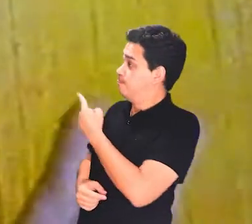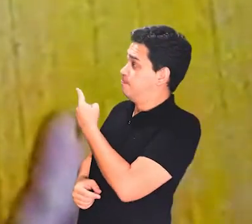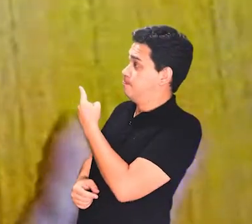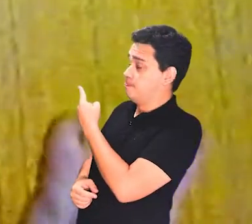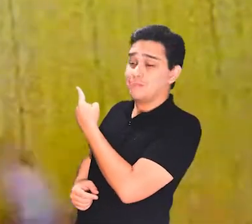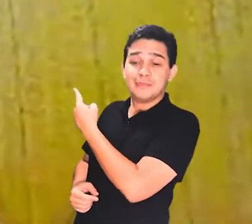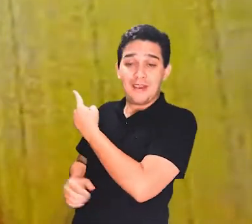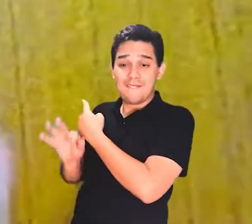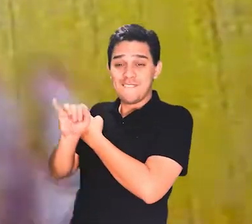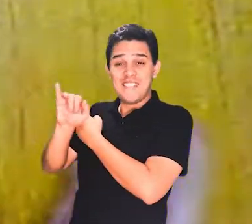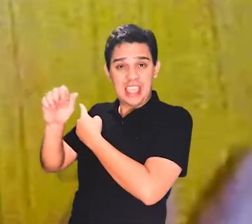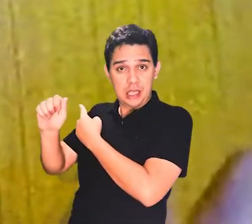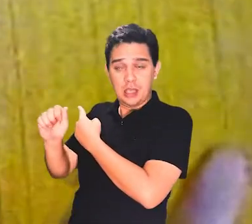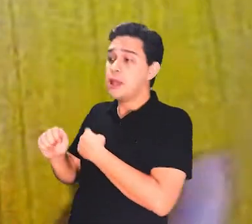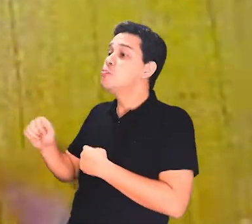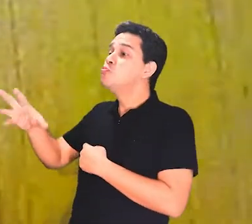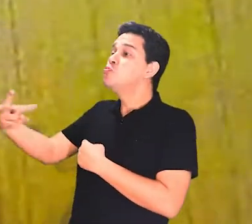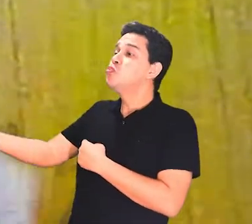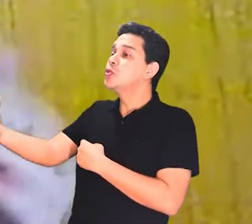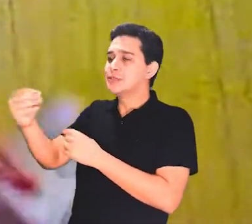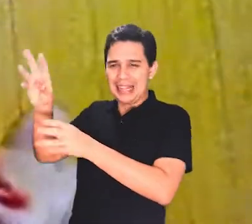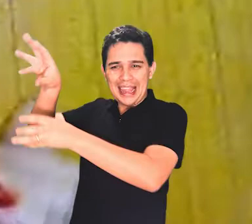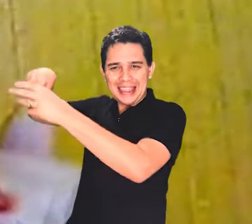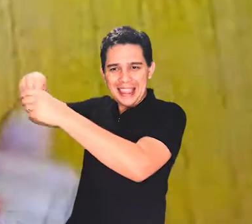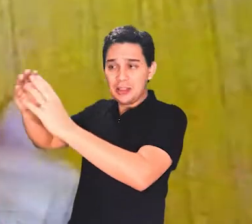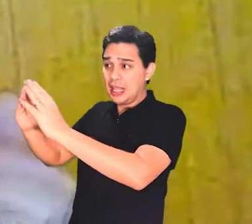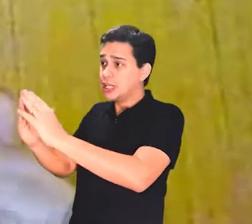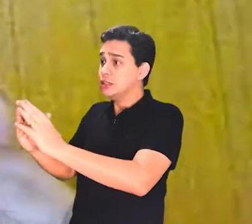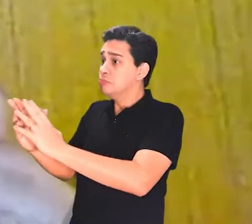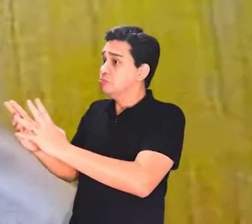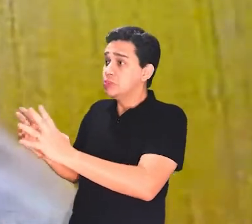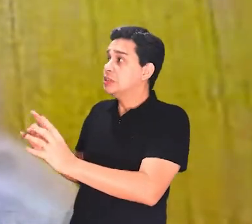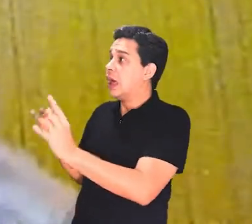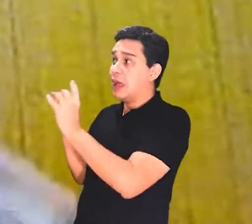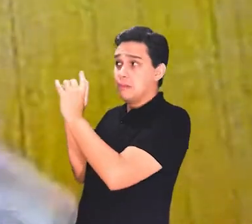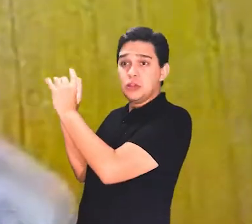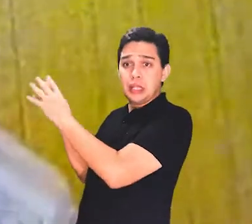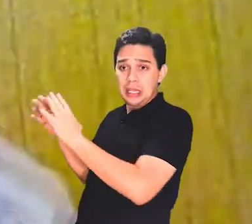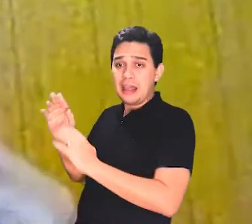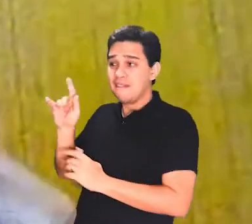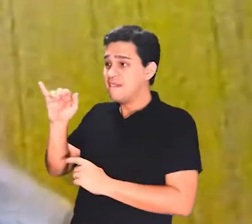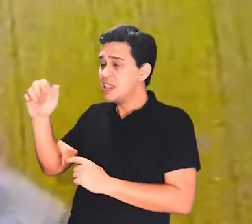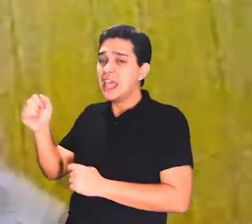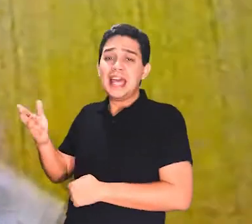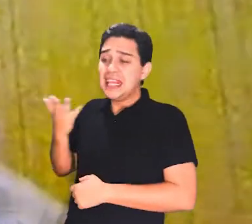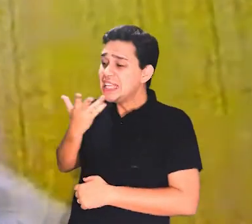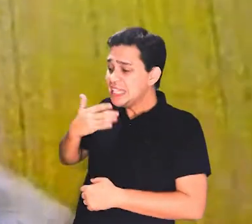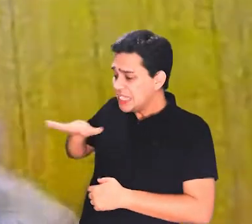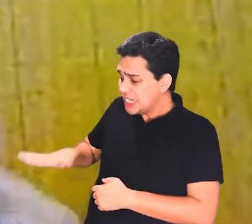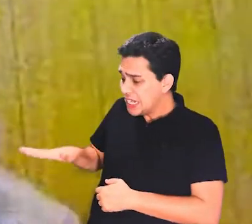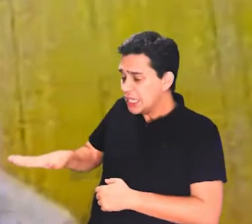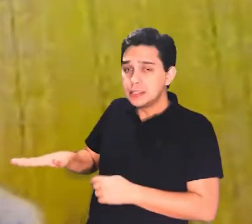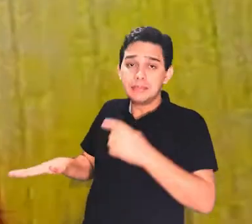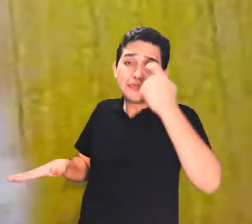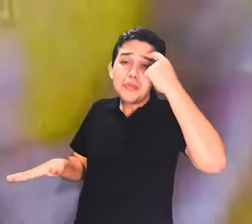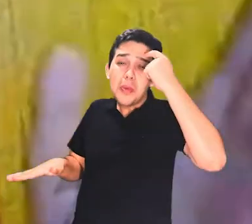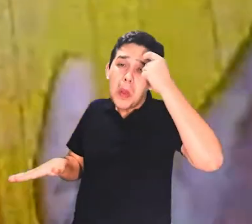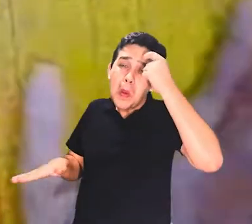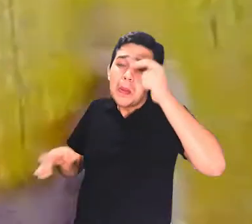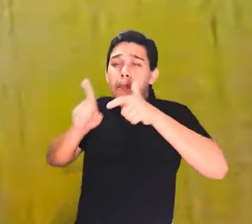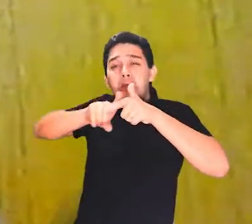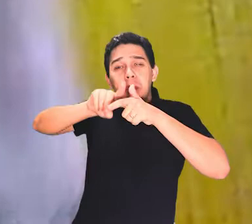foram adotadas, que não foram reintegradas, envelheceram, viraram maiores e não podem ficar mais no abrigo para criança,